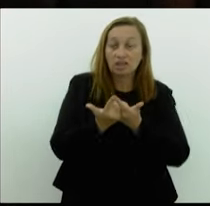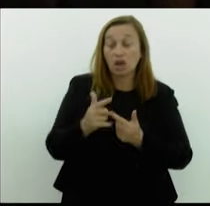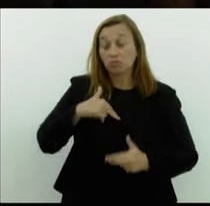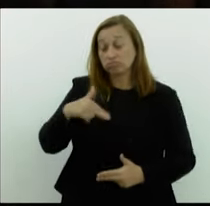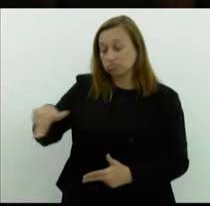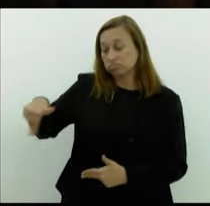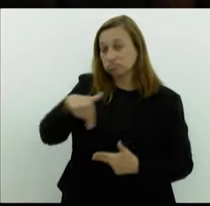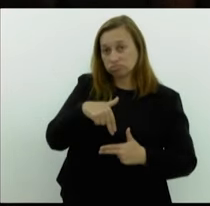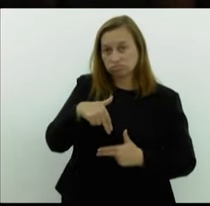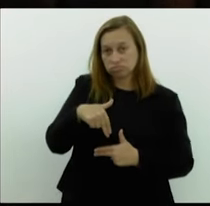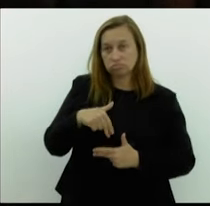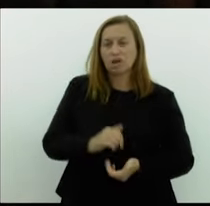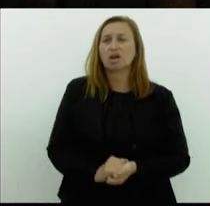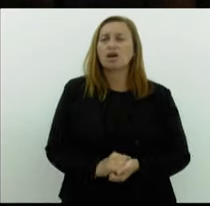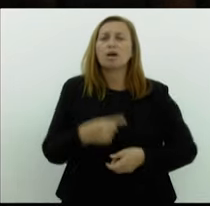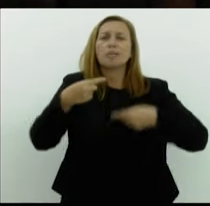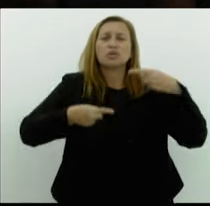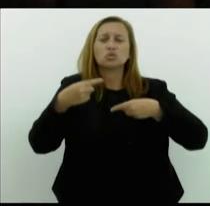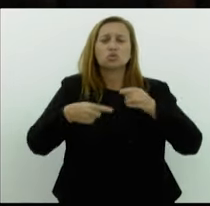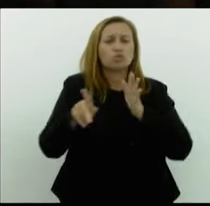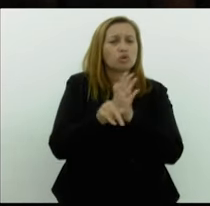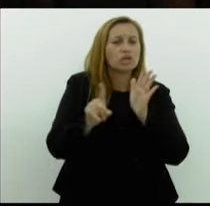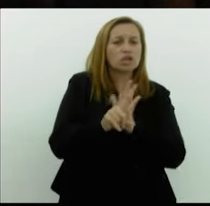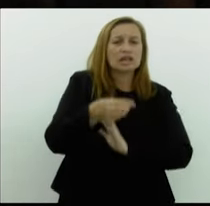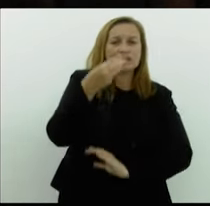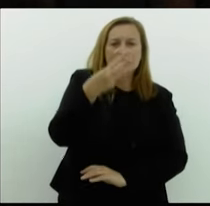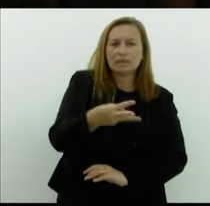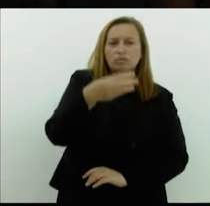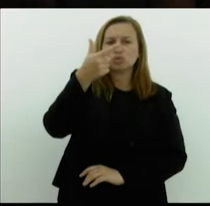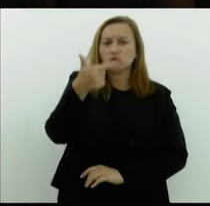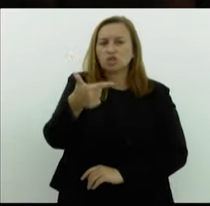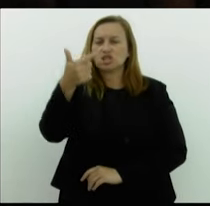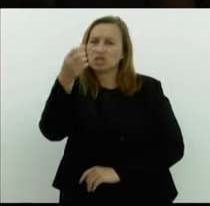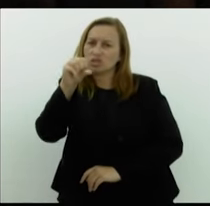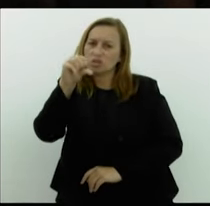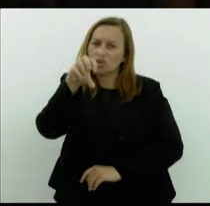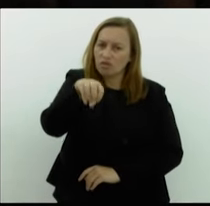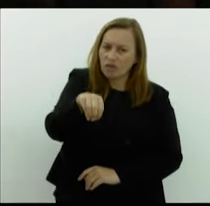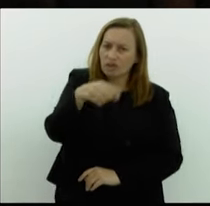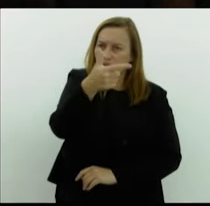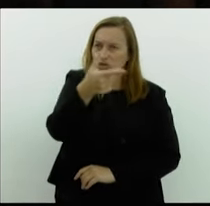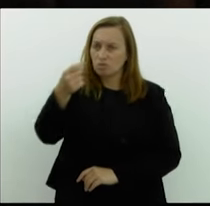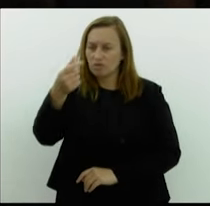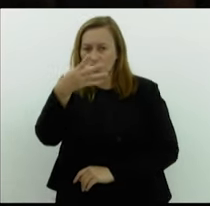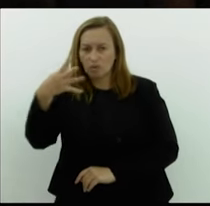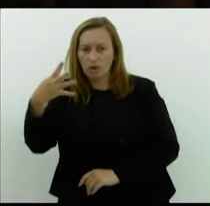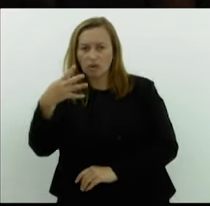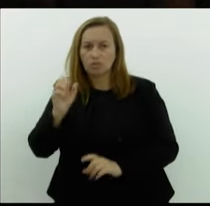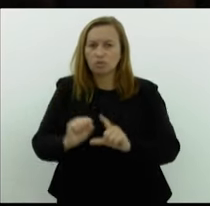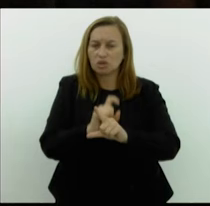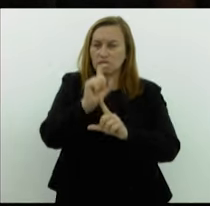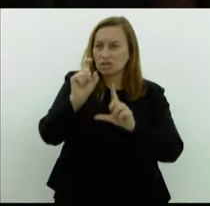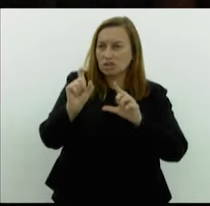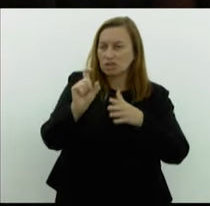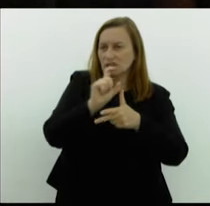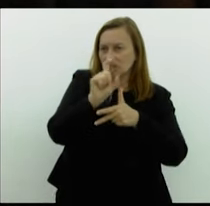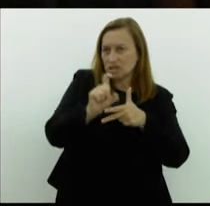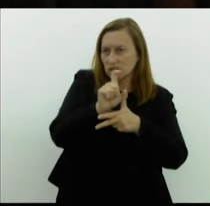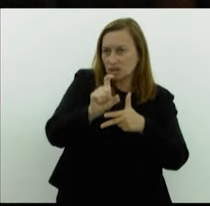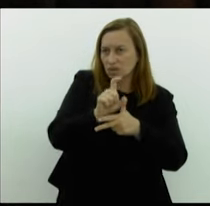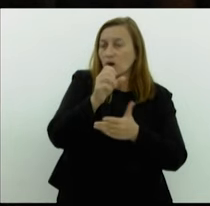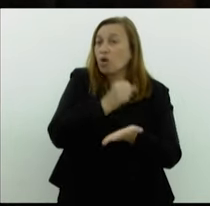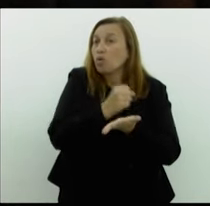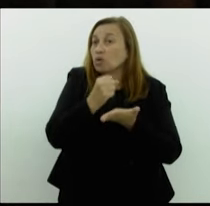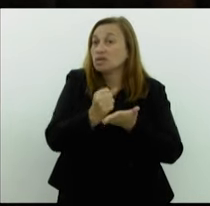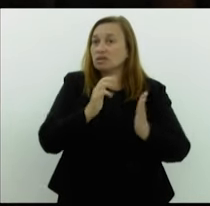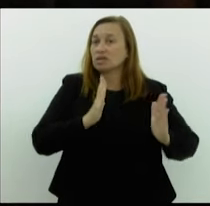tribuna para debater o projeto de lei 3.290 de 2024 do Poder Executivo, que dispõe sobre a